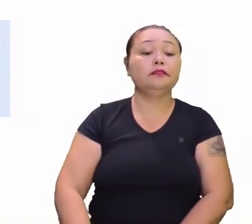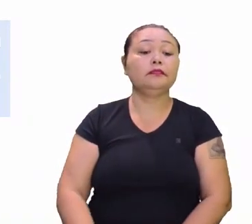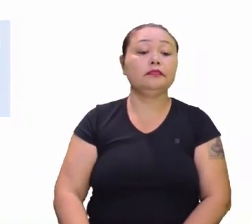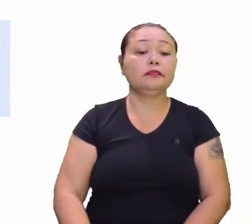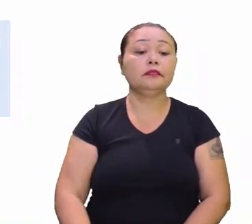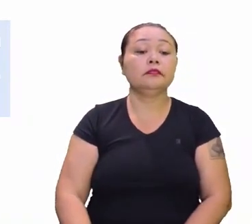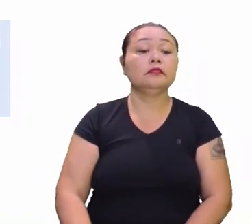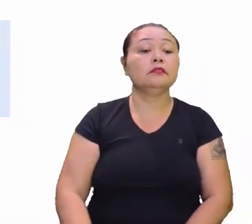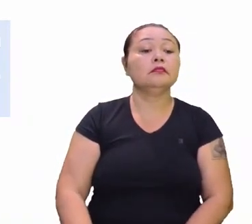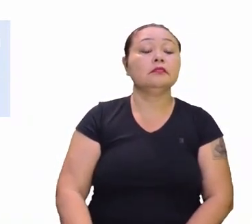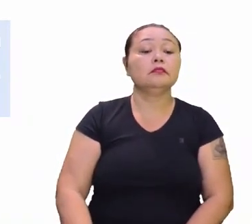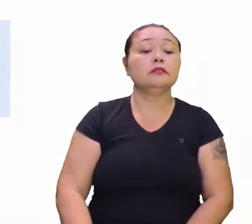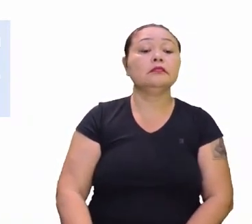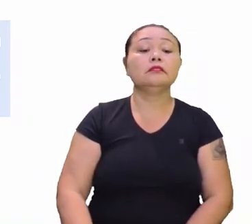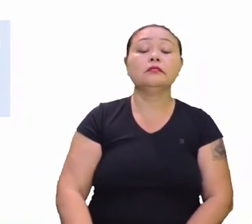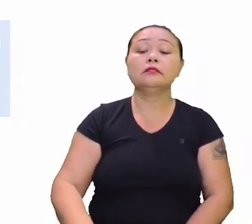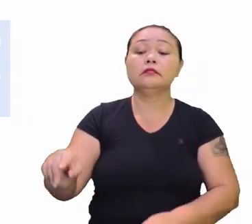lá.